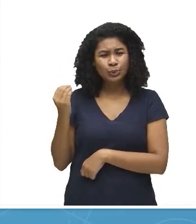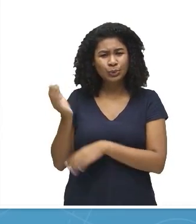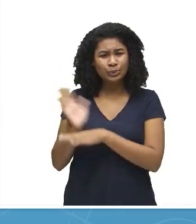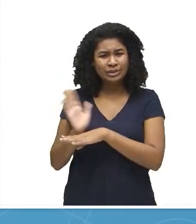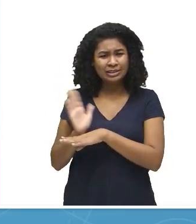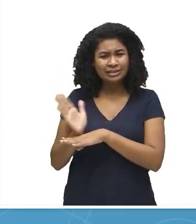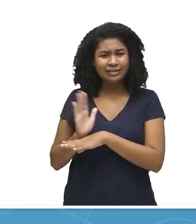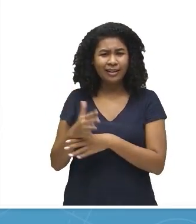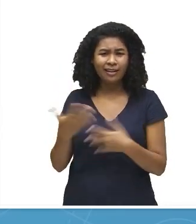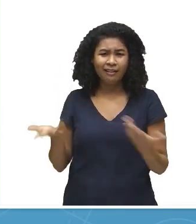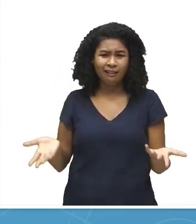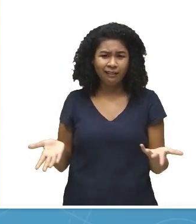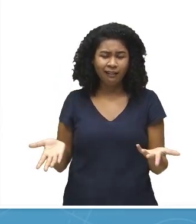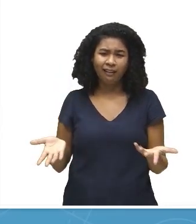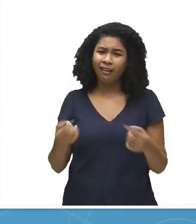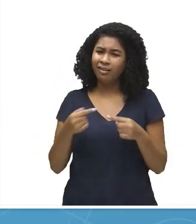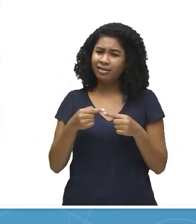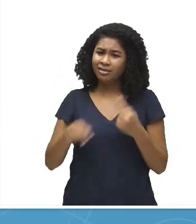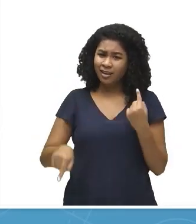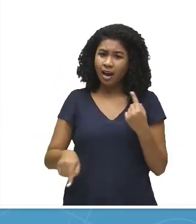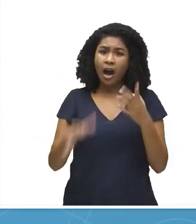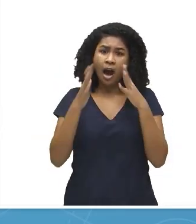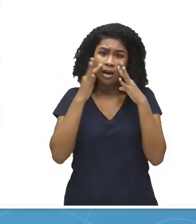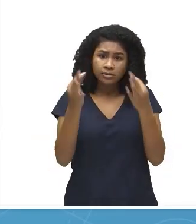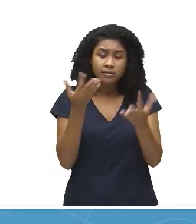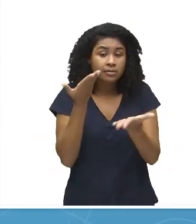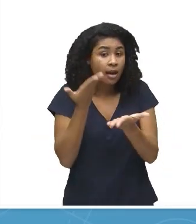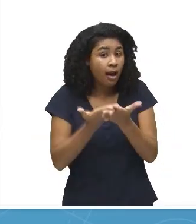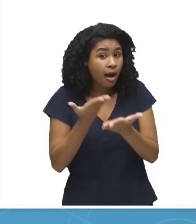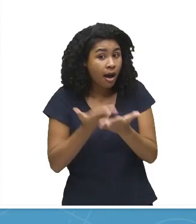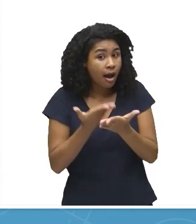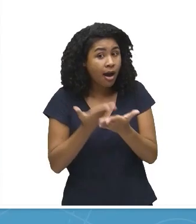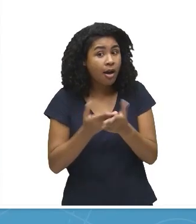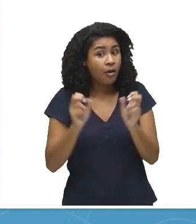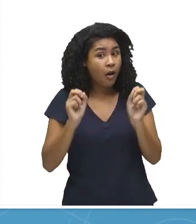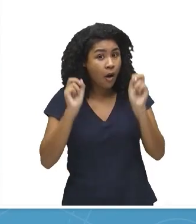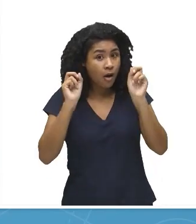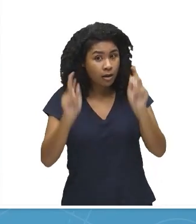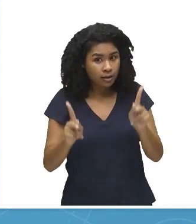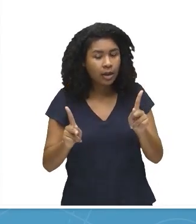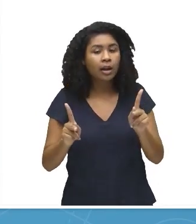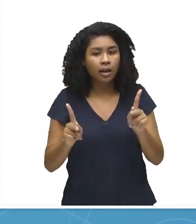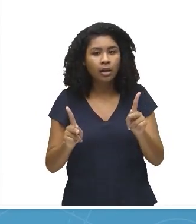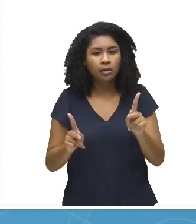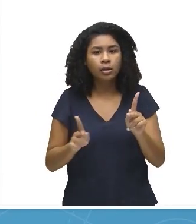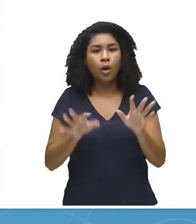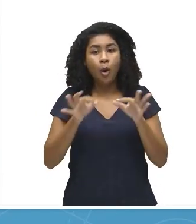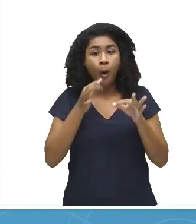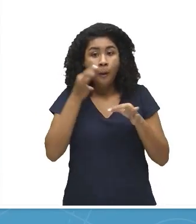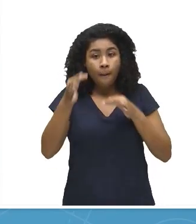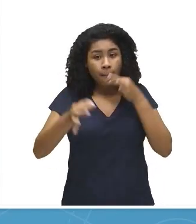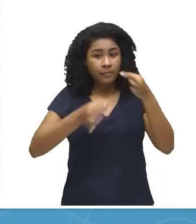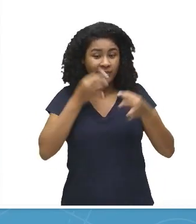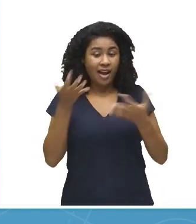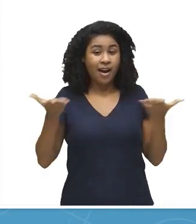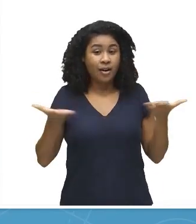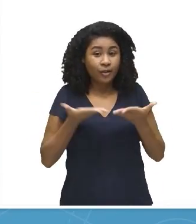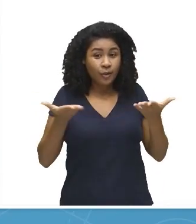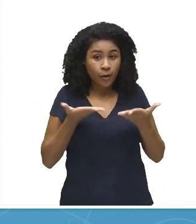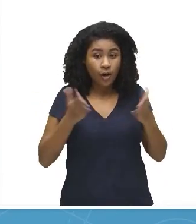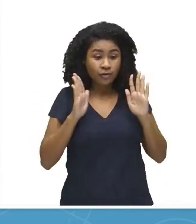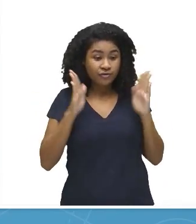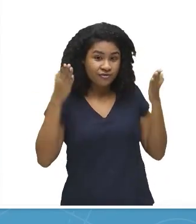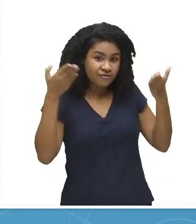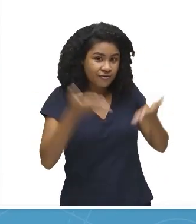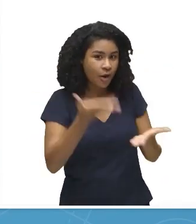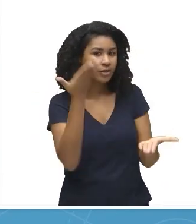Vamos prestar um pouco de atenção na aula, tá, gente? Voltar aí um pouco para deixar para comentar agora, nesse momento, as questões aí